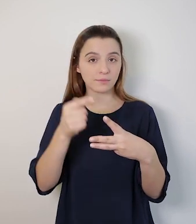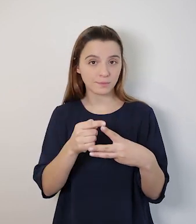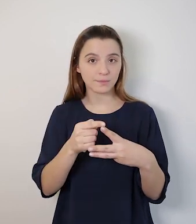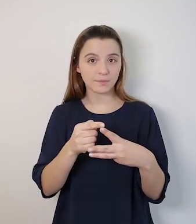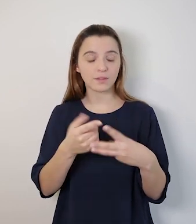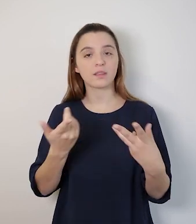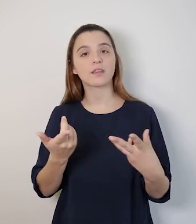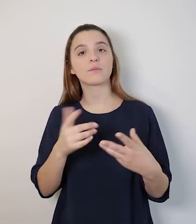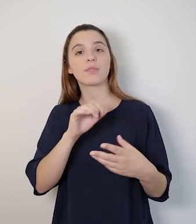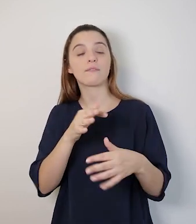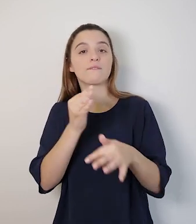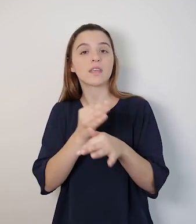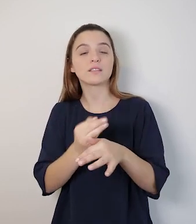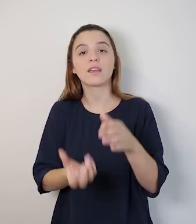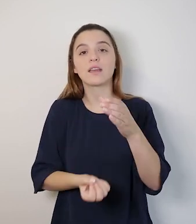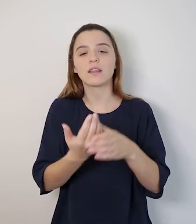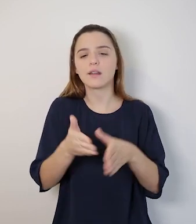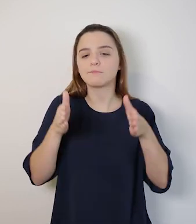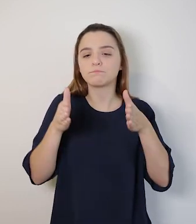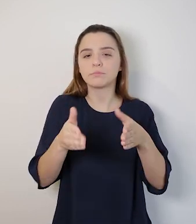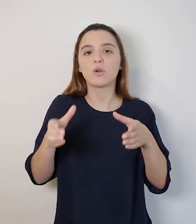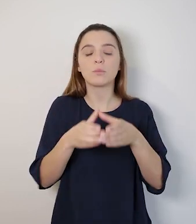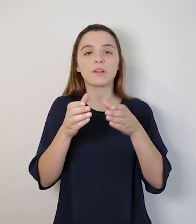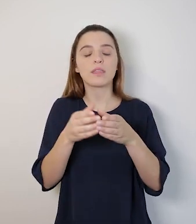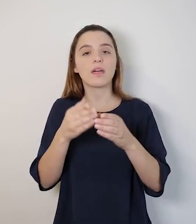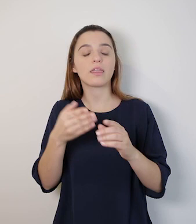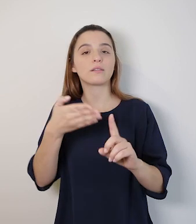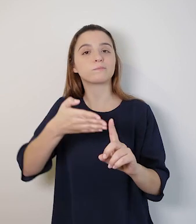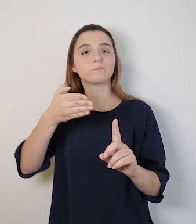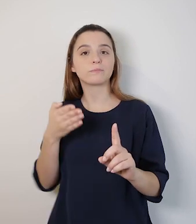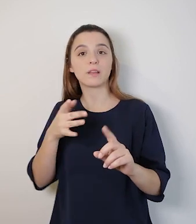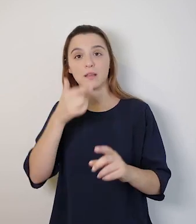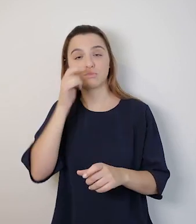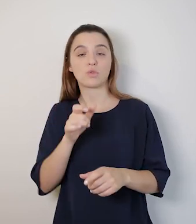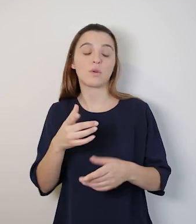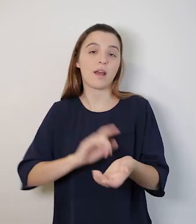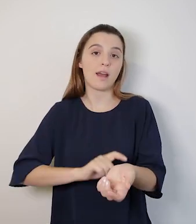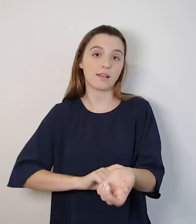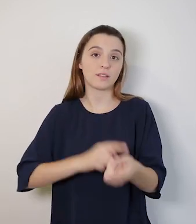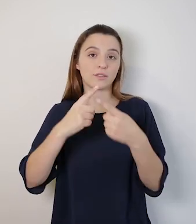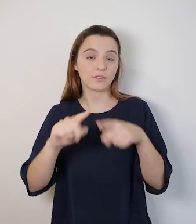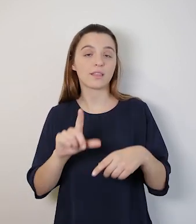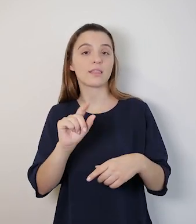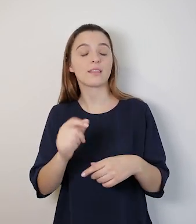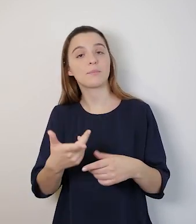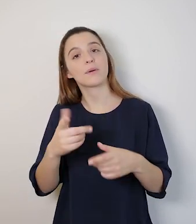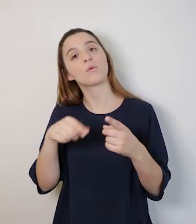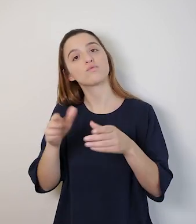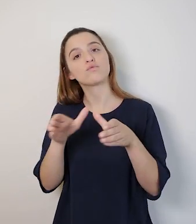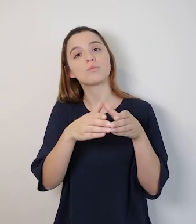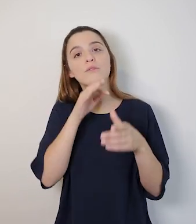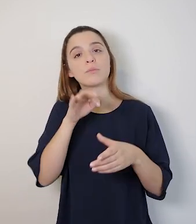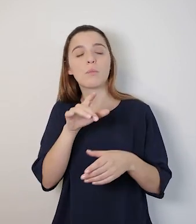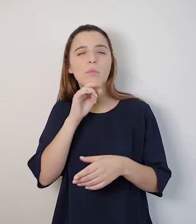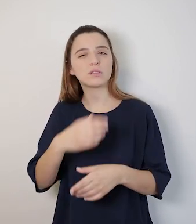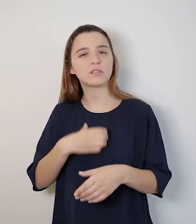Primeira medida, criar um evento dedicado à comunidade LGBTI e a pessoas de outras raças e etnias que se possam